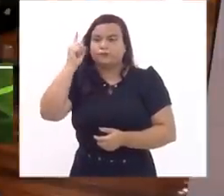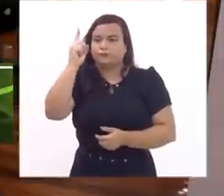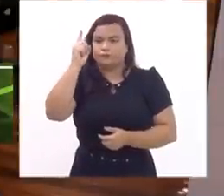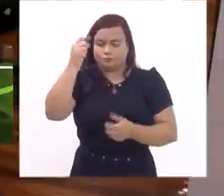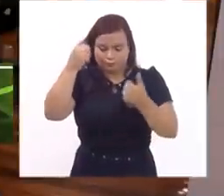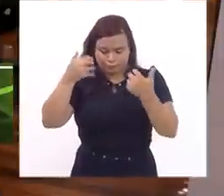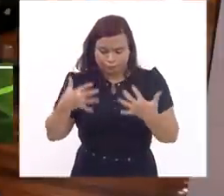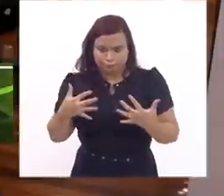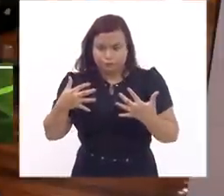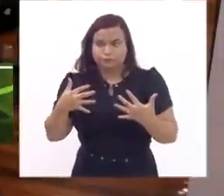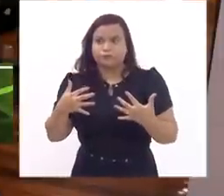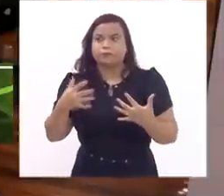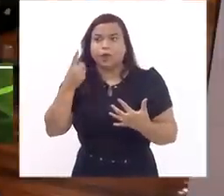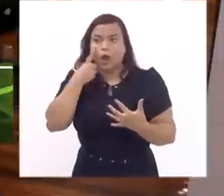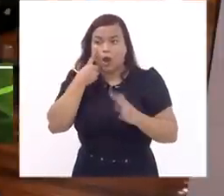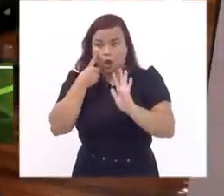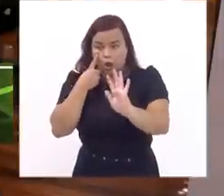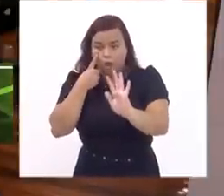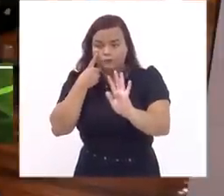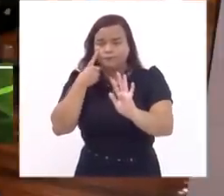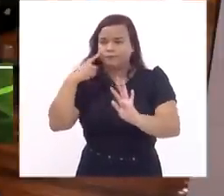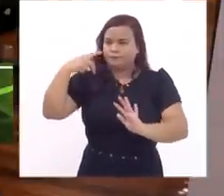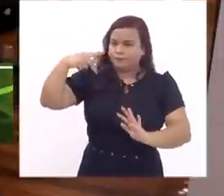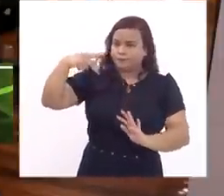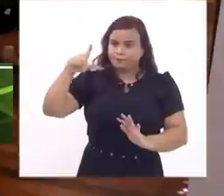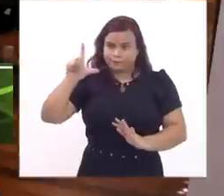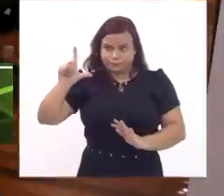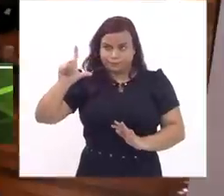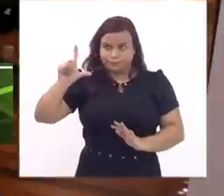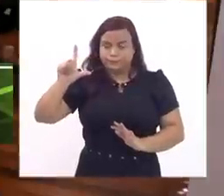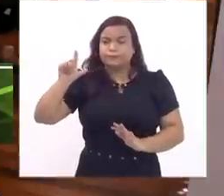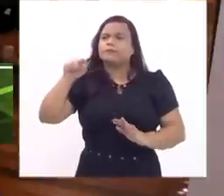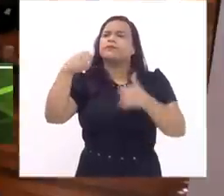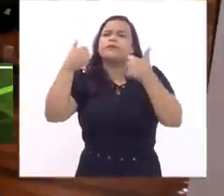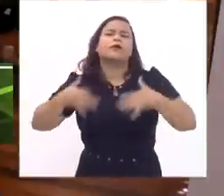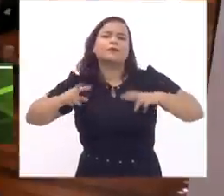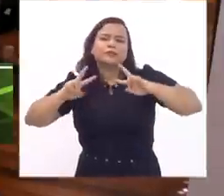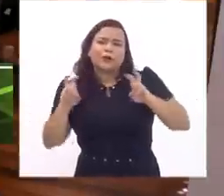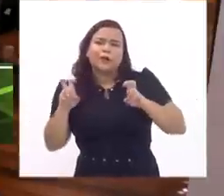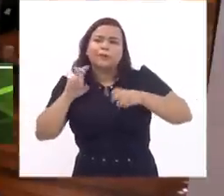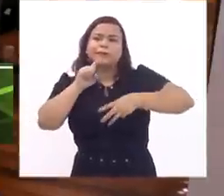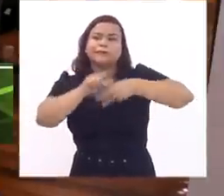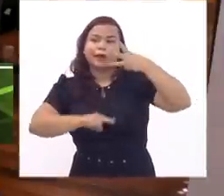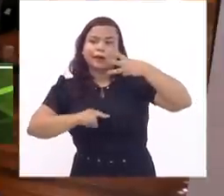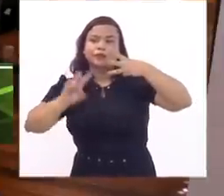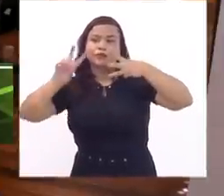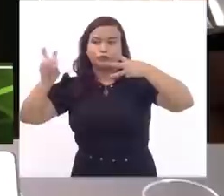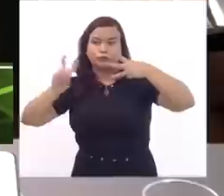só. O PL trata de três temas.